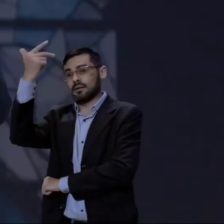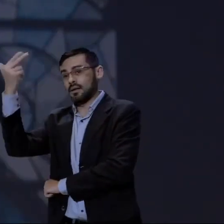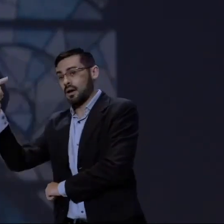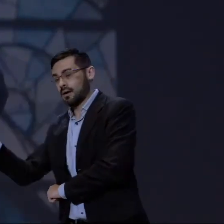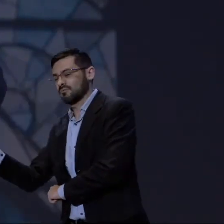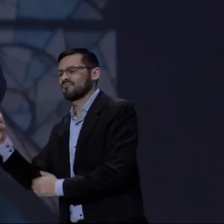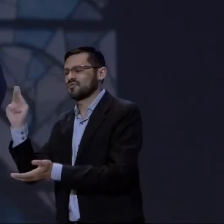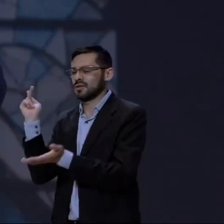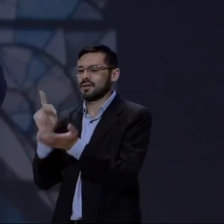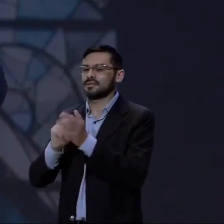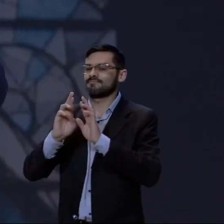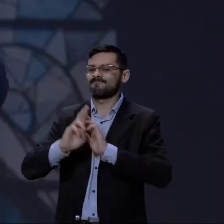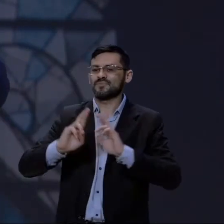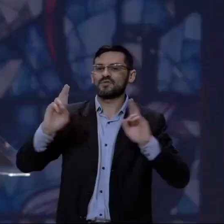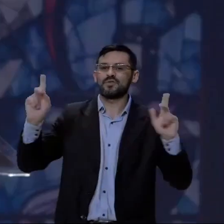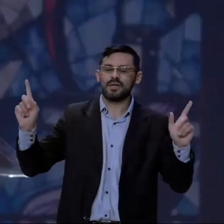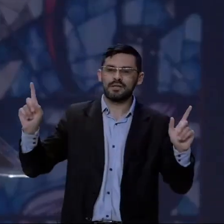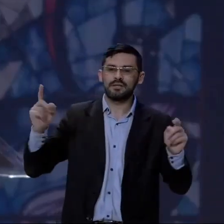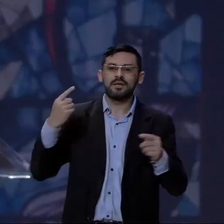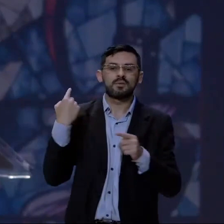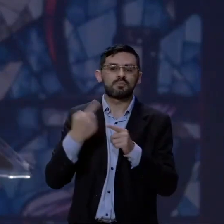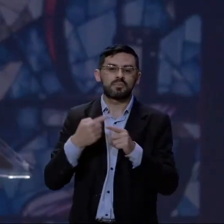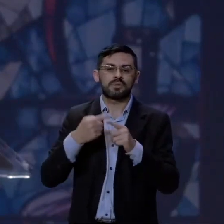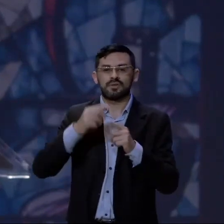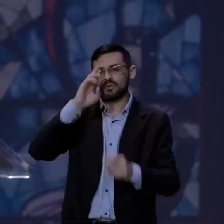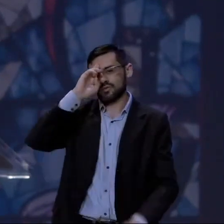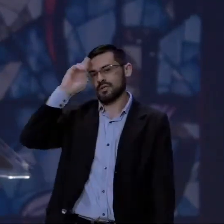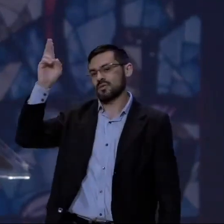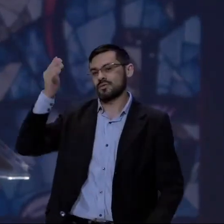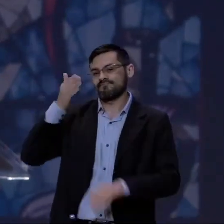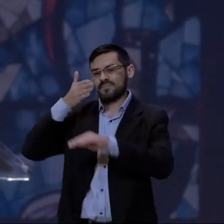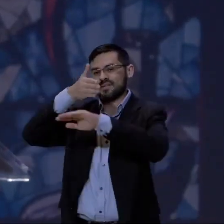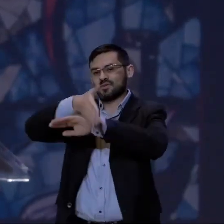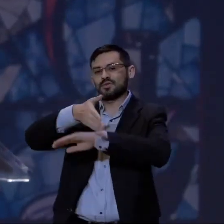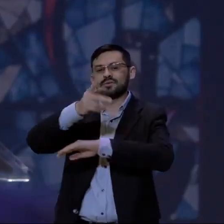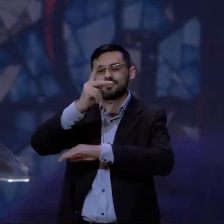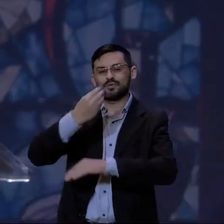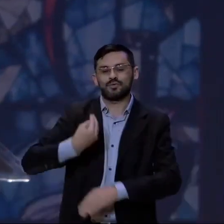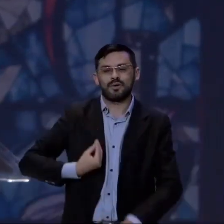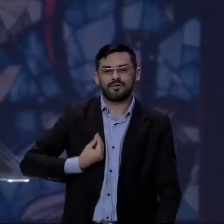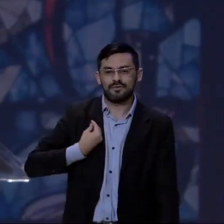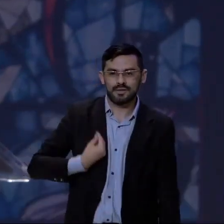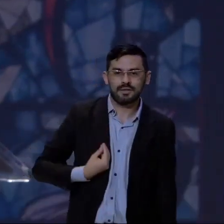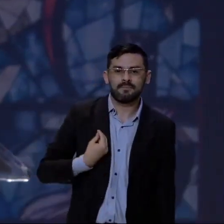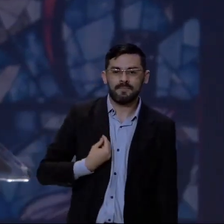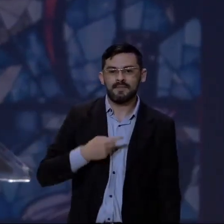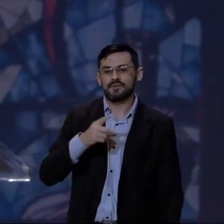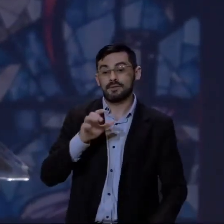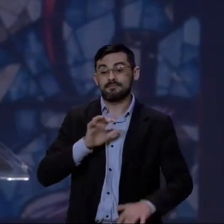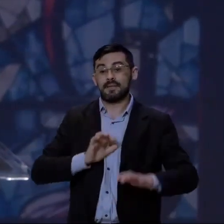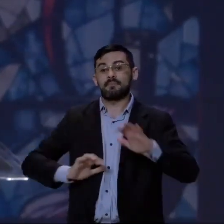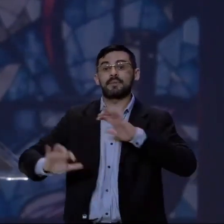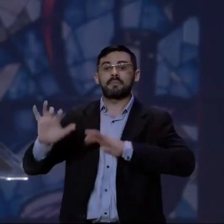Natal diferente, porque o Senhor invadiu tua história e você está